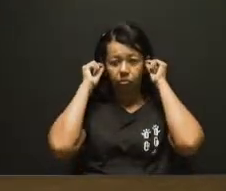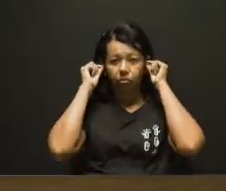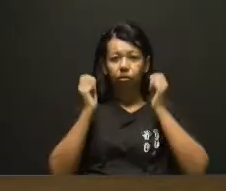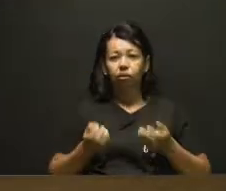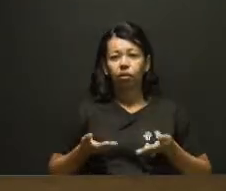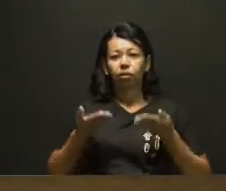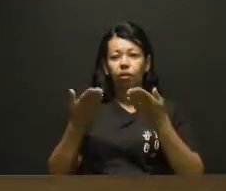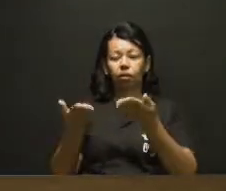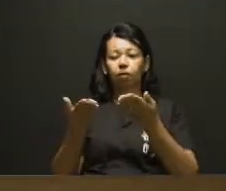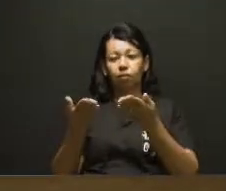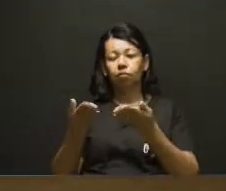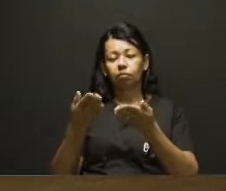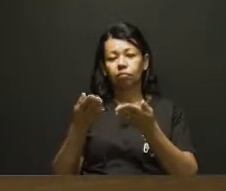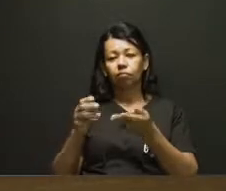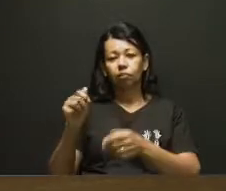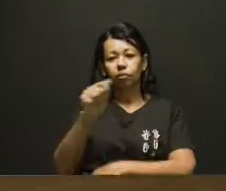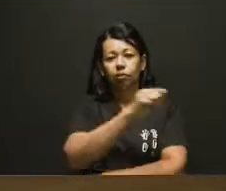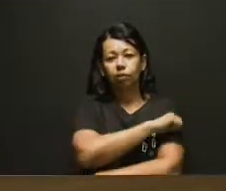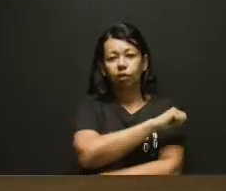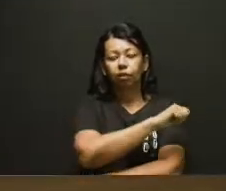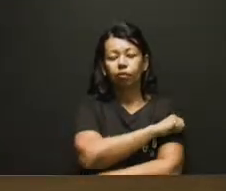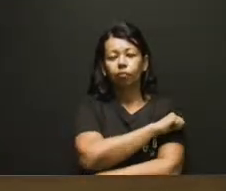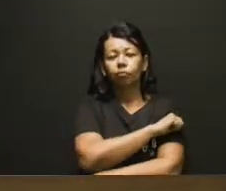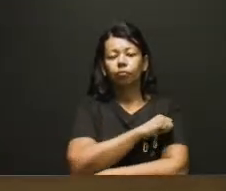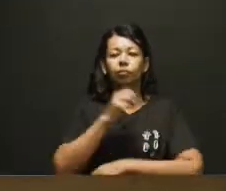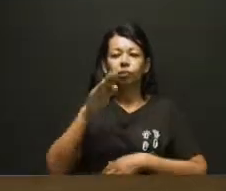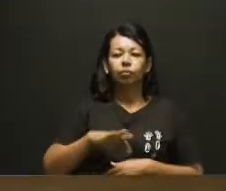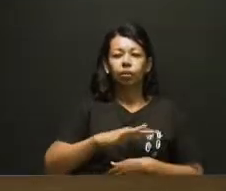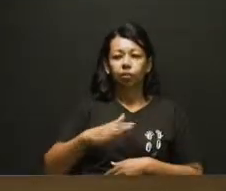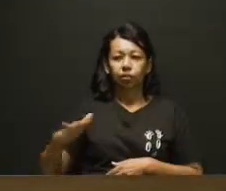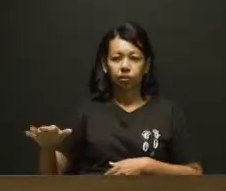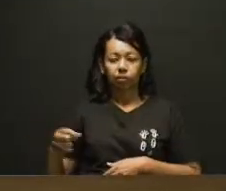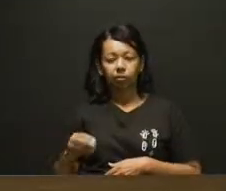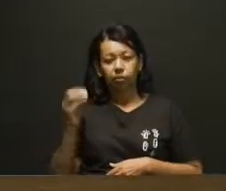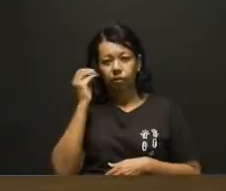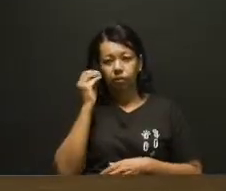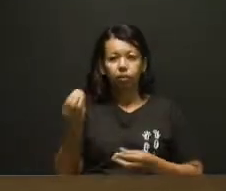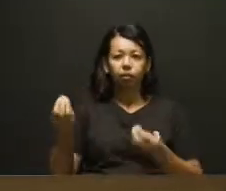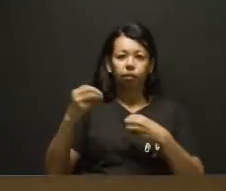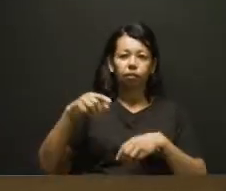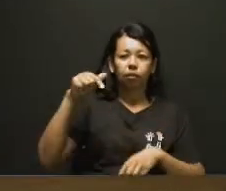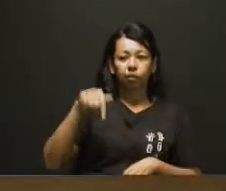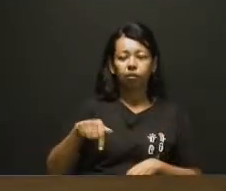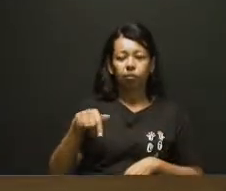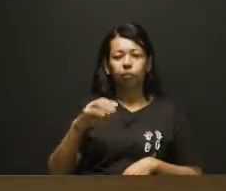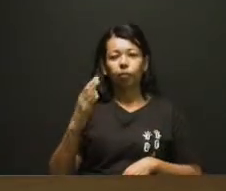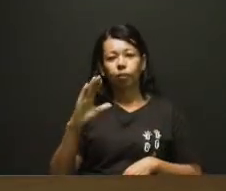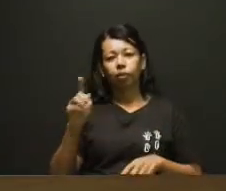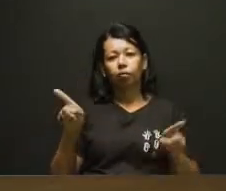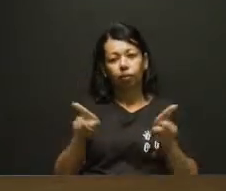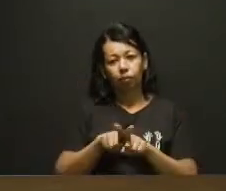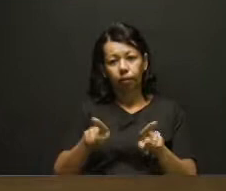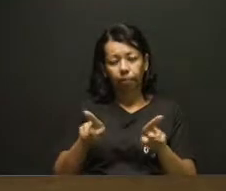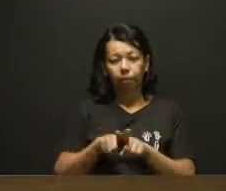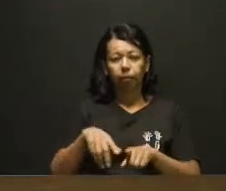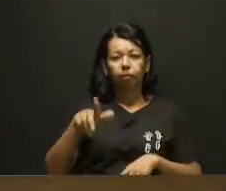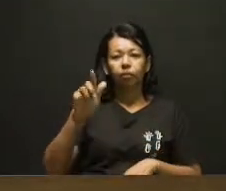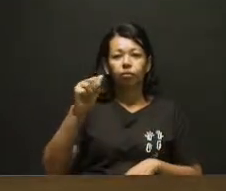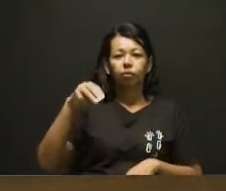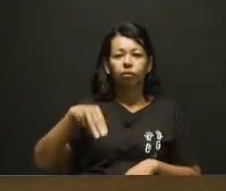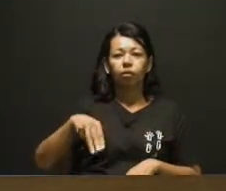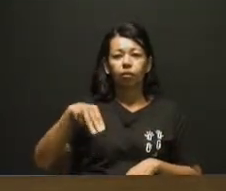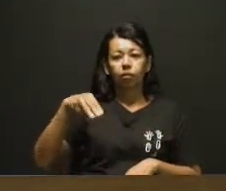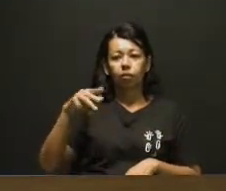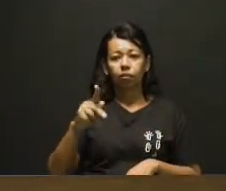alunos na baixada santista a gente vai tentar trazer aqui para cubatão também então ao campo que tem um